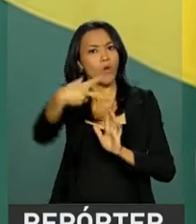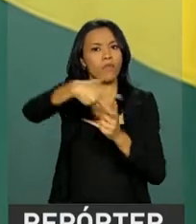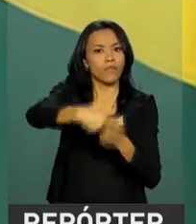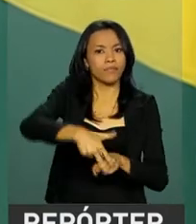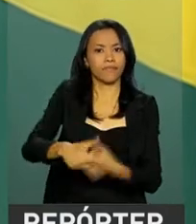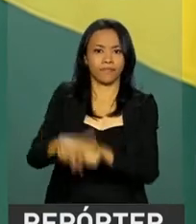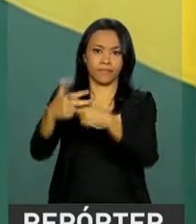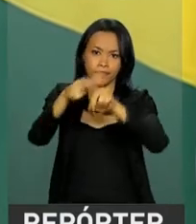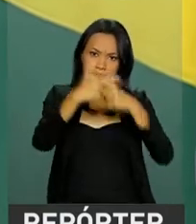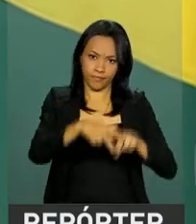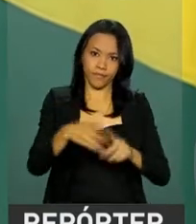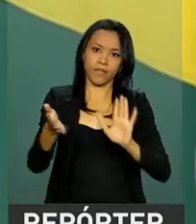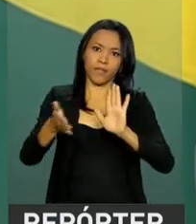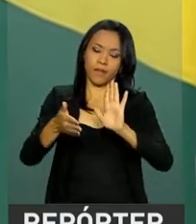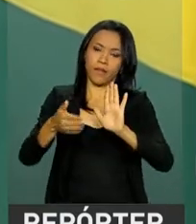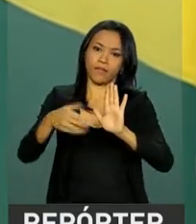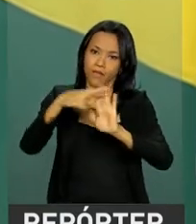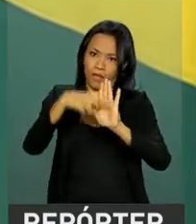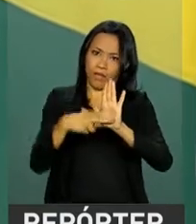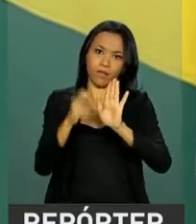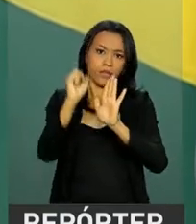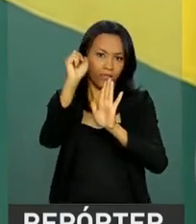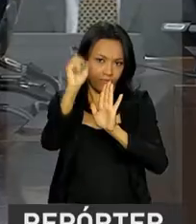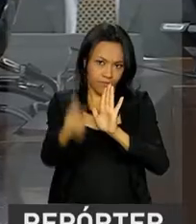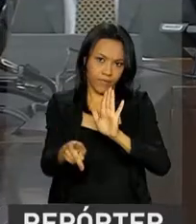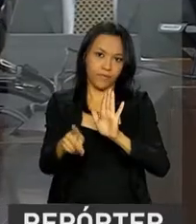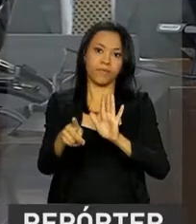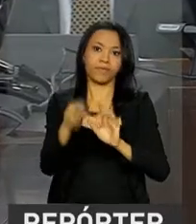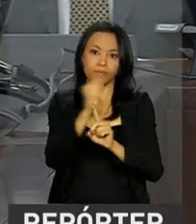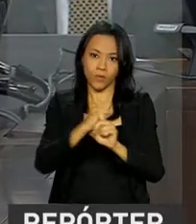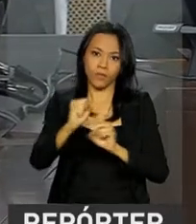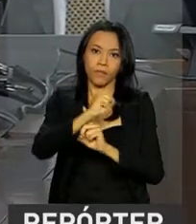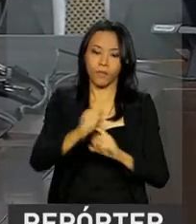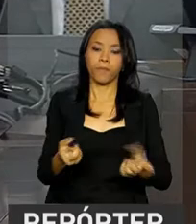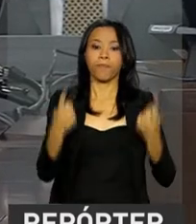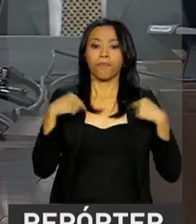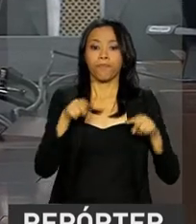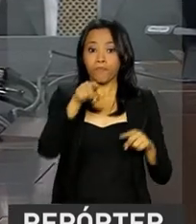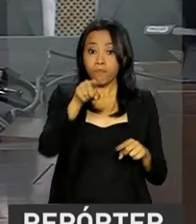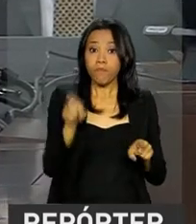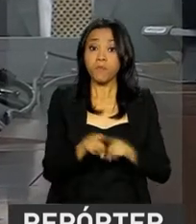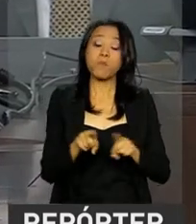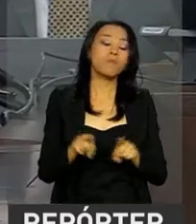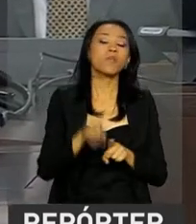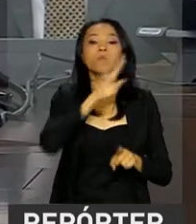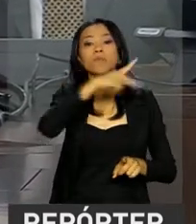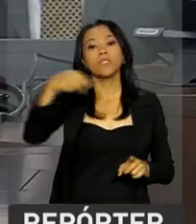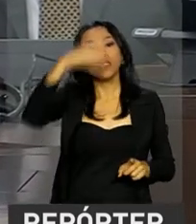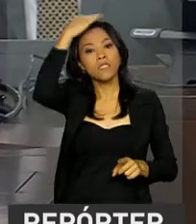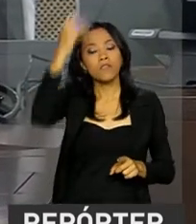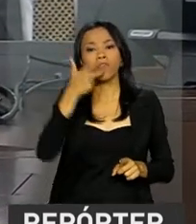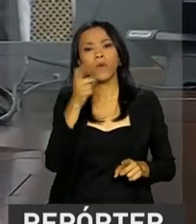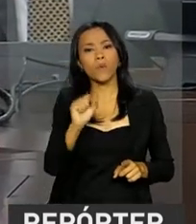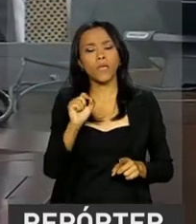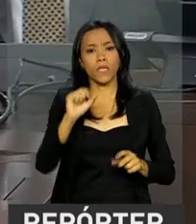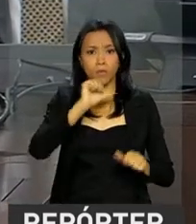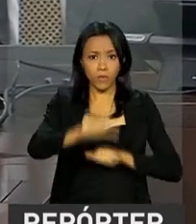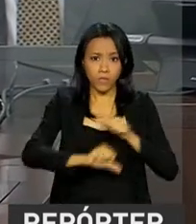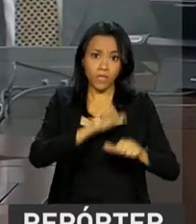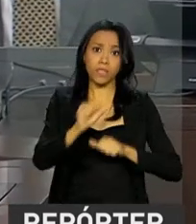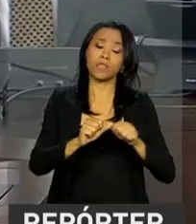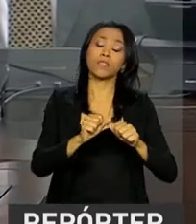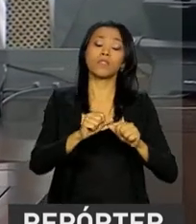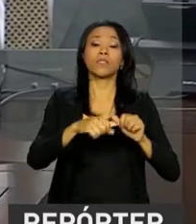é da previdência social michel temer também falou da reforma tributária ele disse que o governo